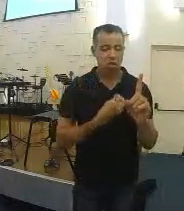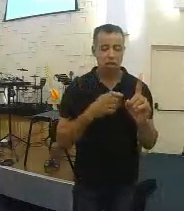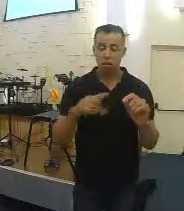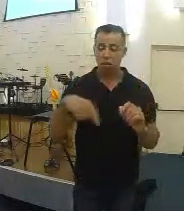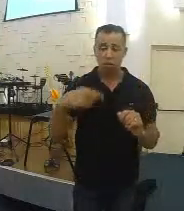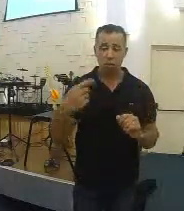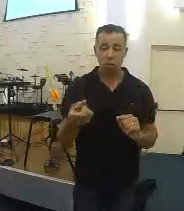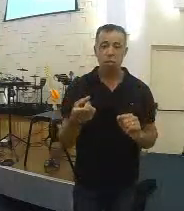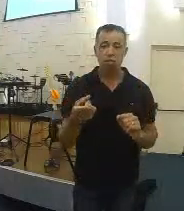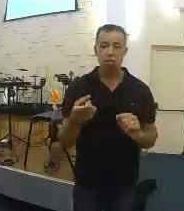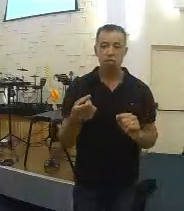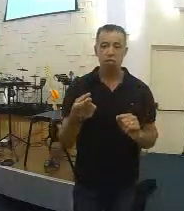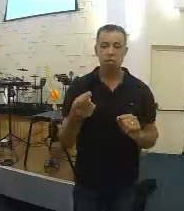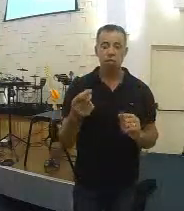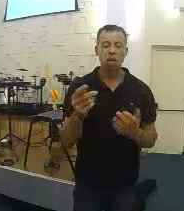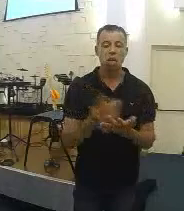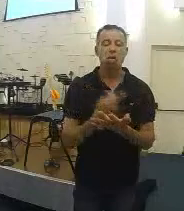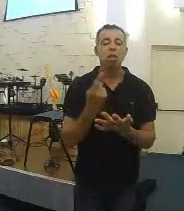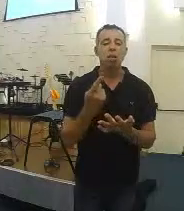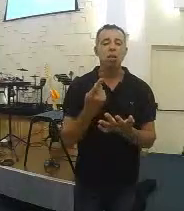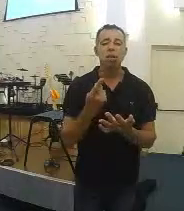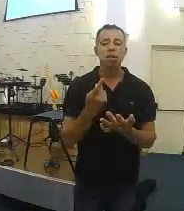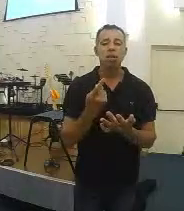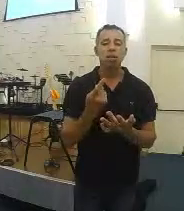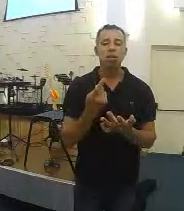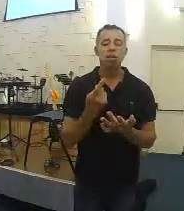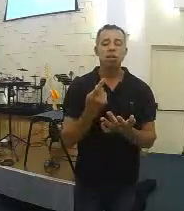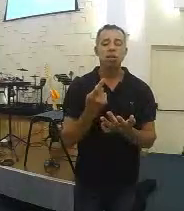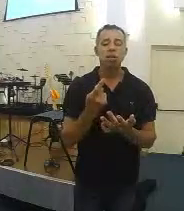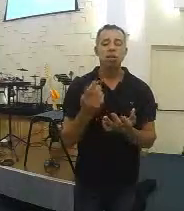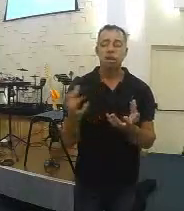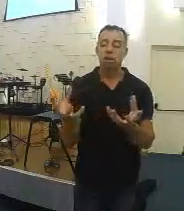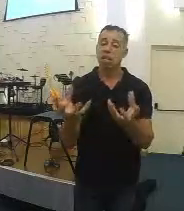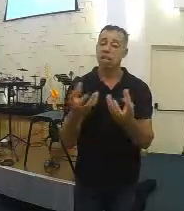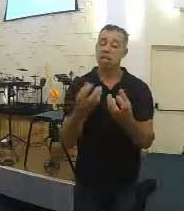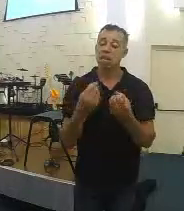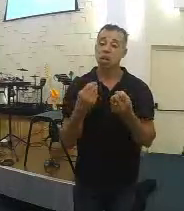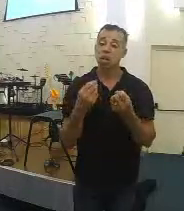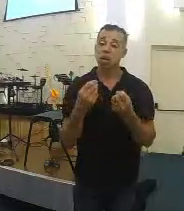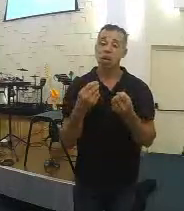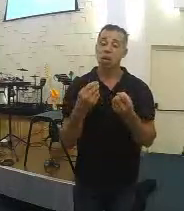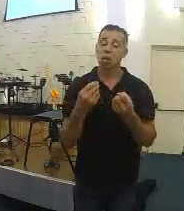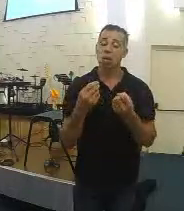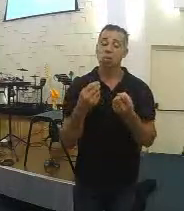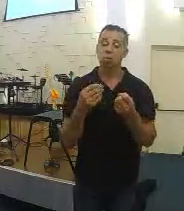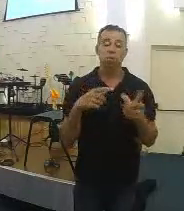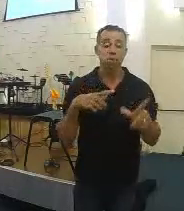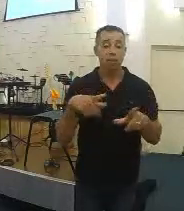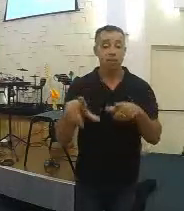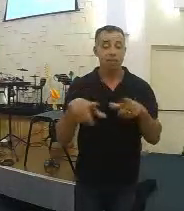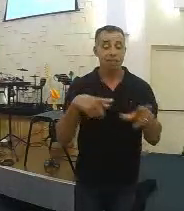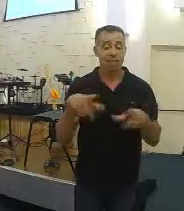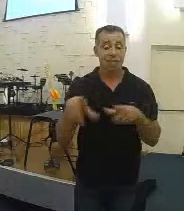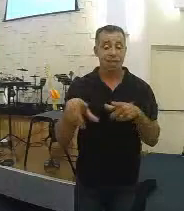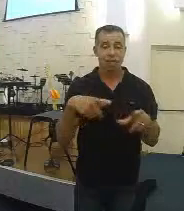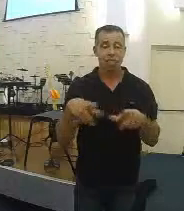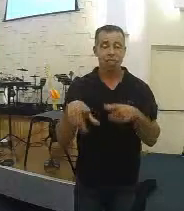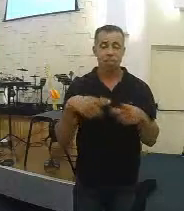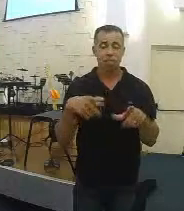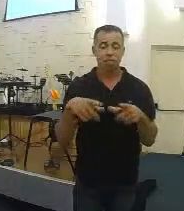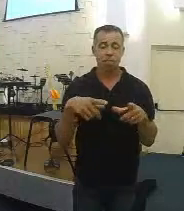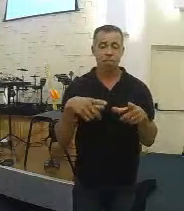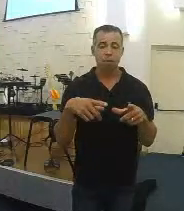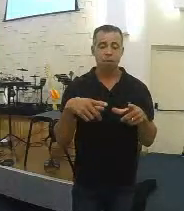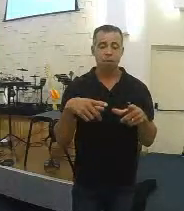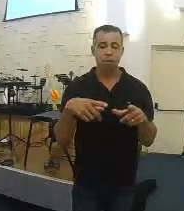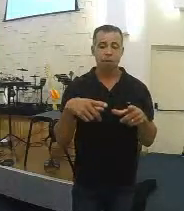depois aceitou uma outra proposta de trabalho e traiu Mica. Nós vamos ver isso mais à